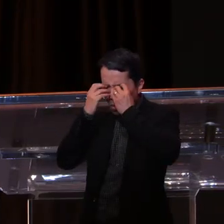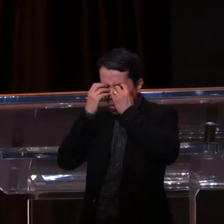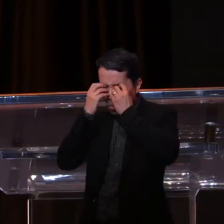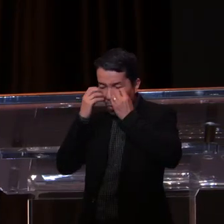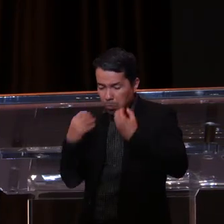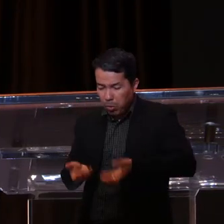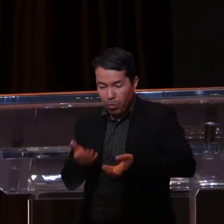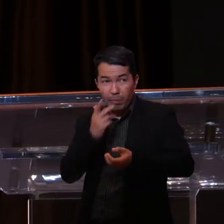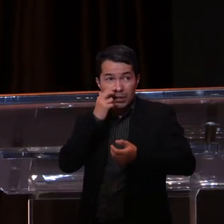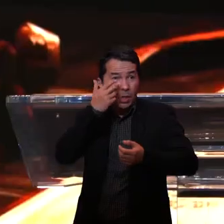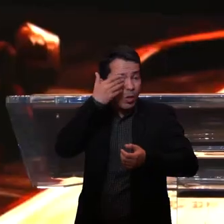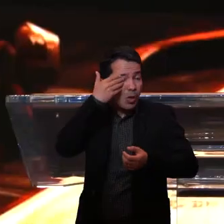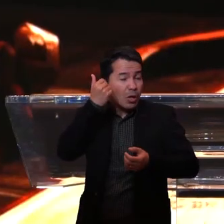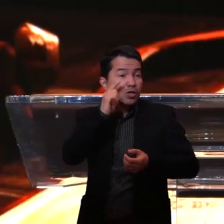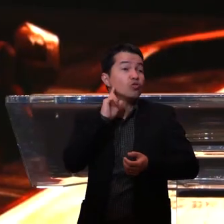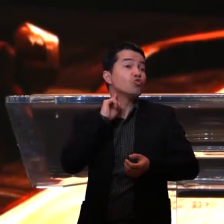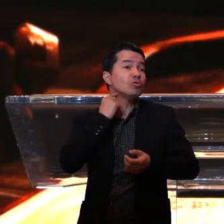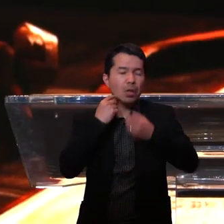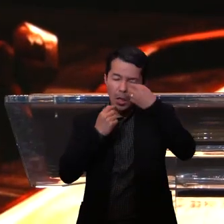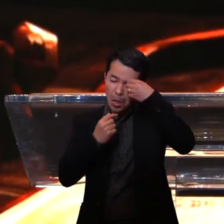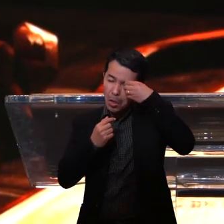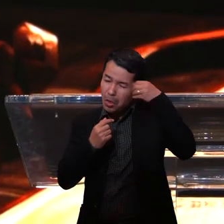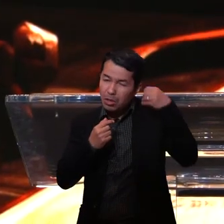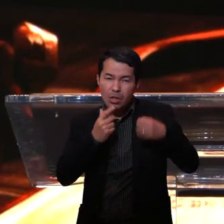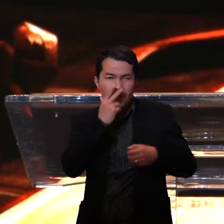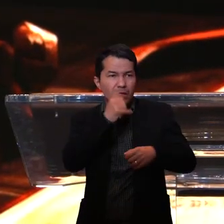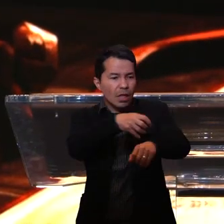condição. Todos nós somos pecadores.